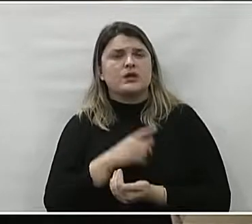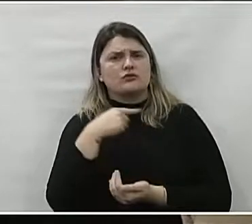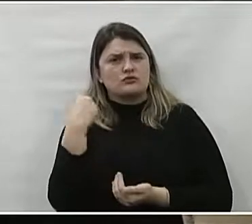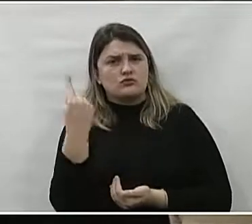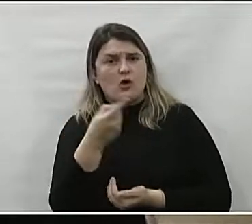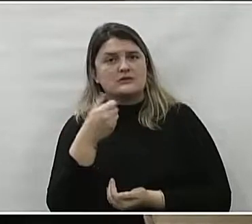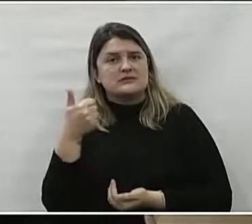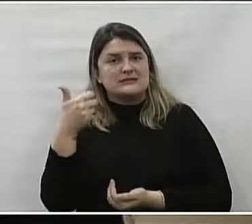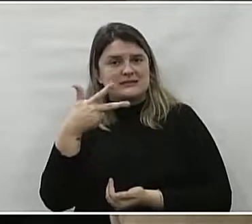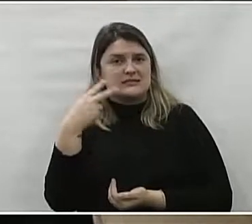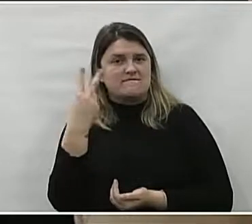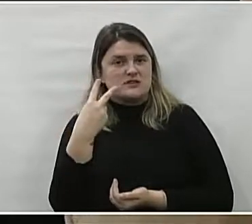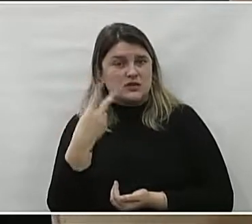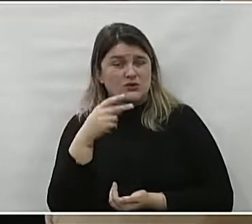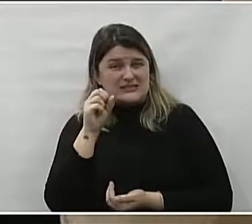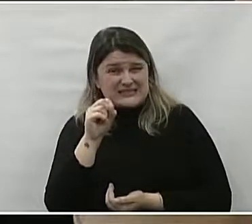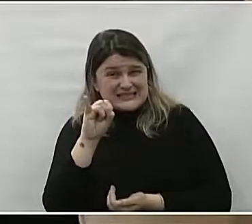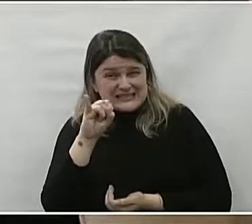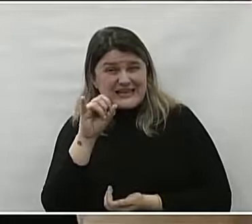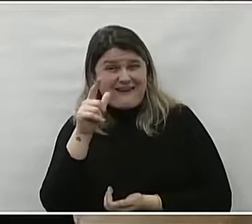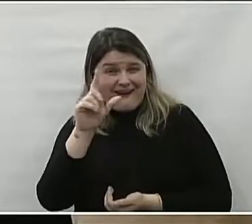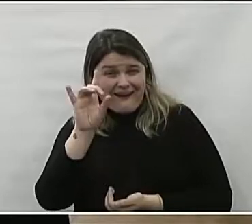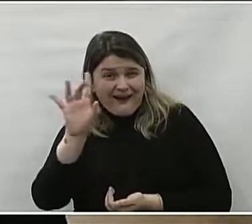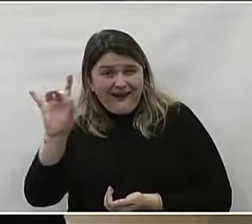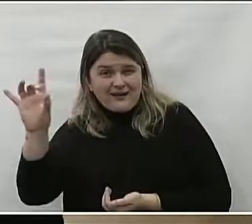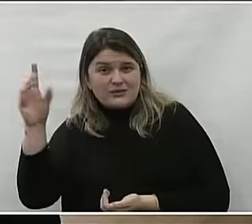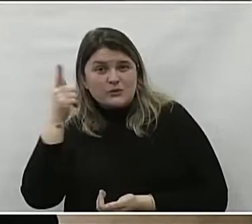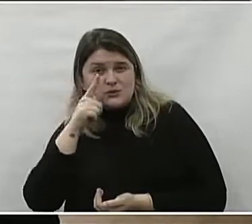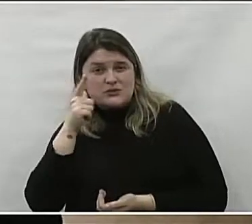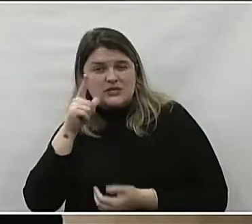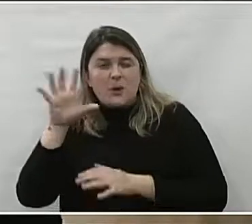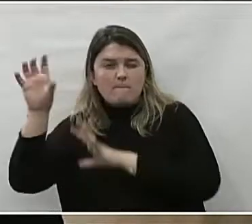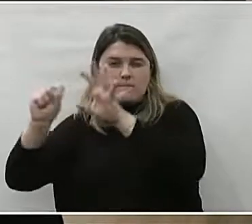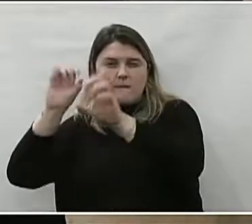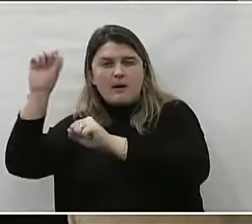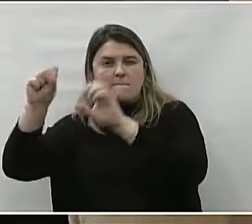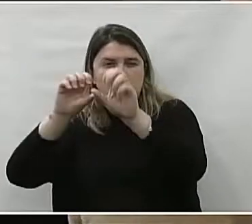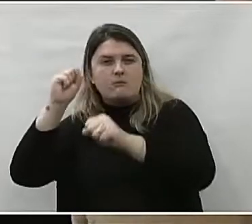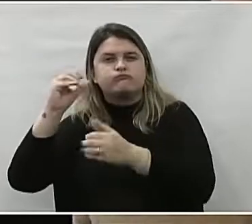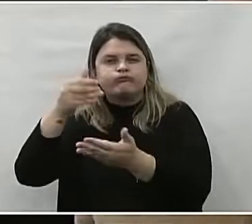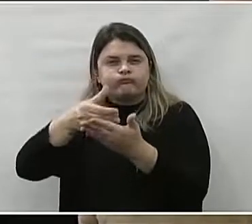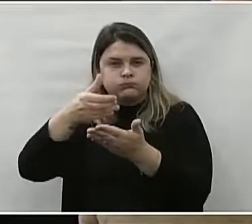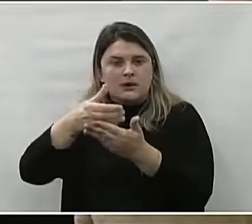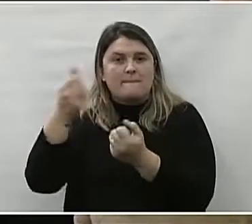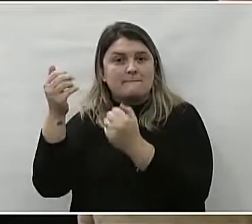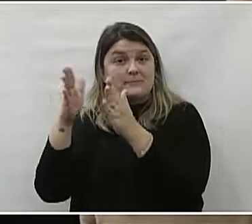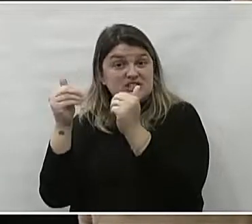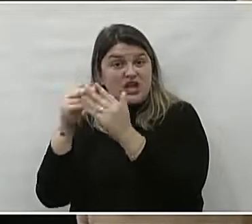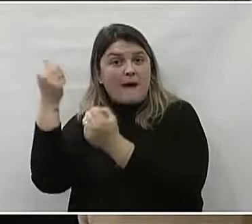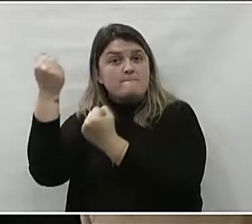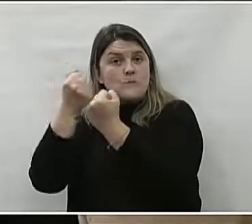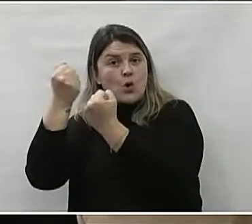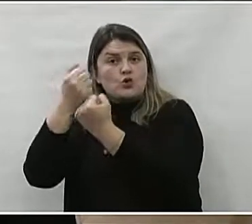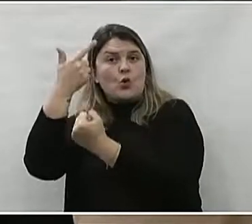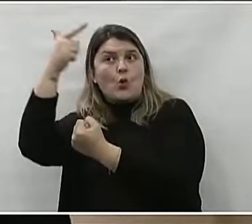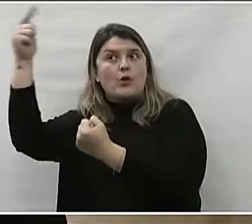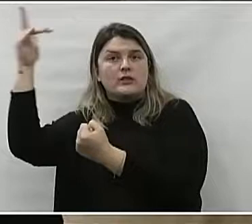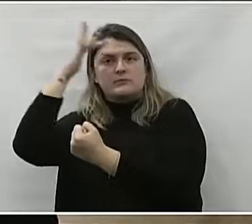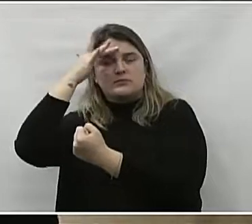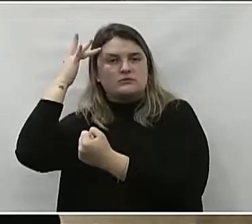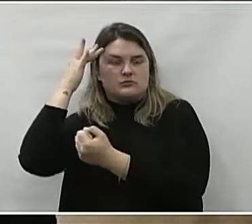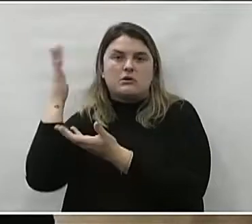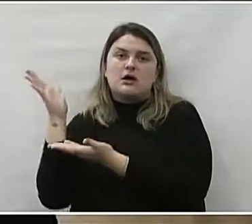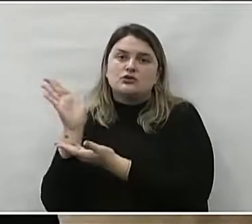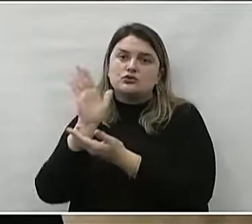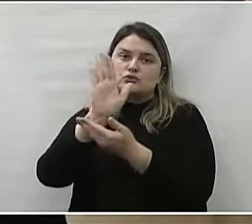somos em 13 aqui né Se cada um conseguisse trazer recursos trazer verbas aqui é isso é muito importante